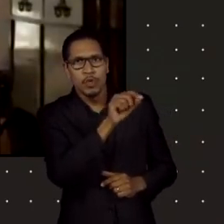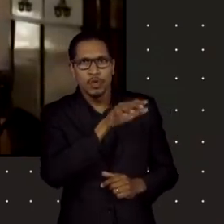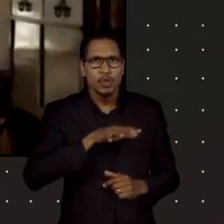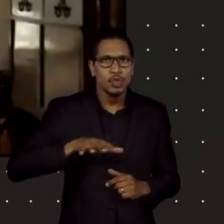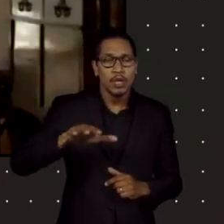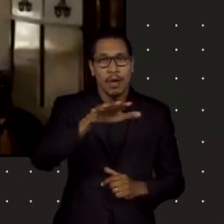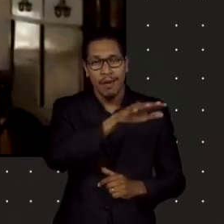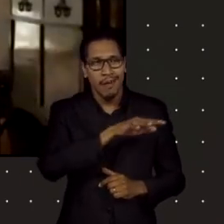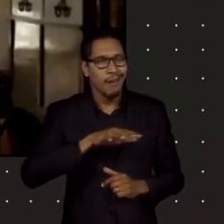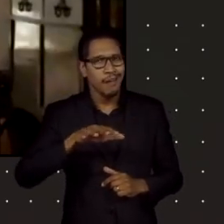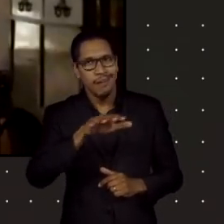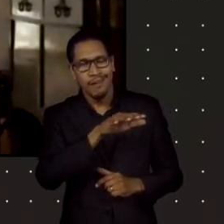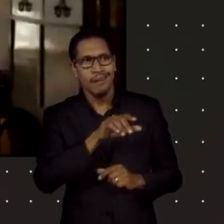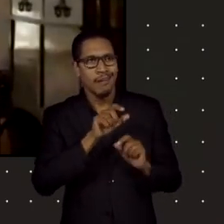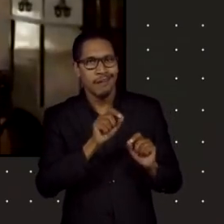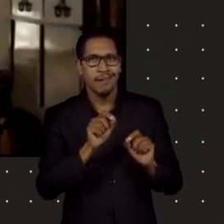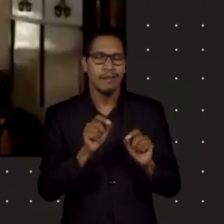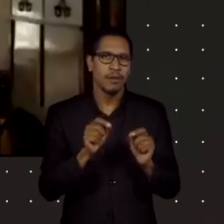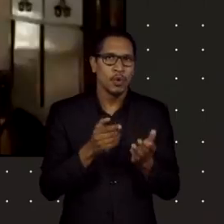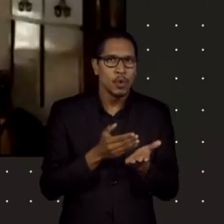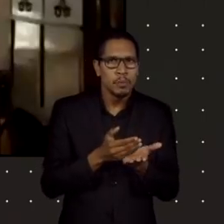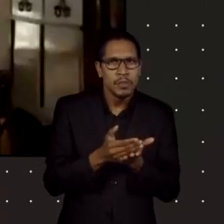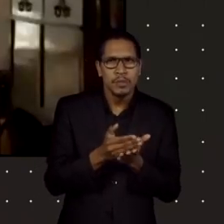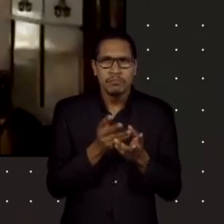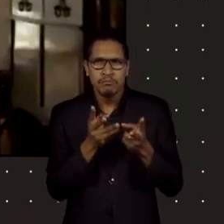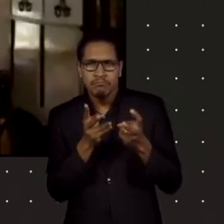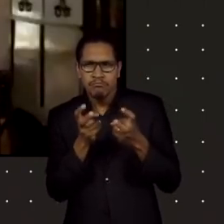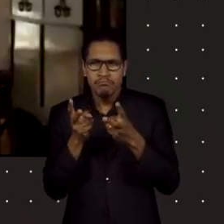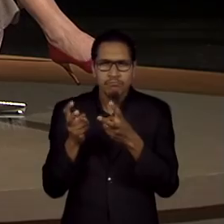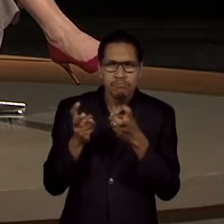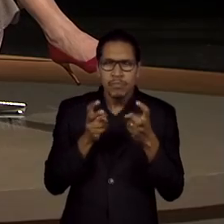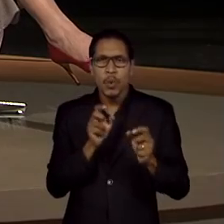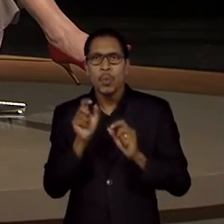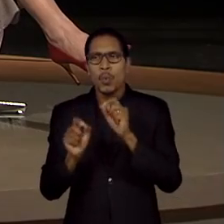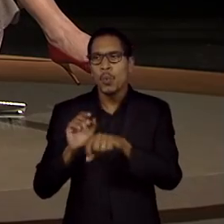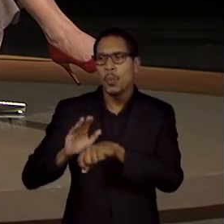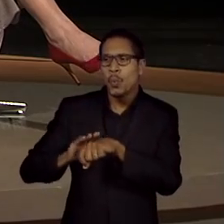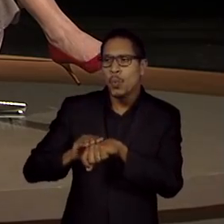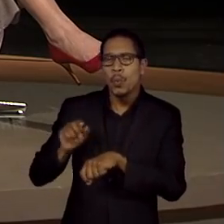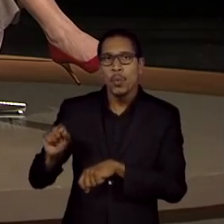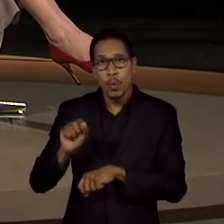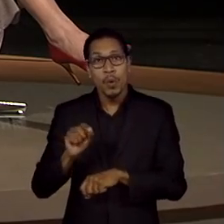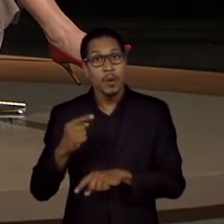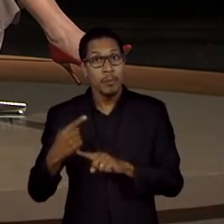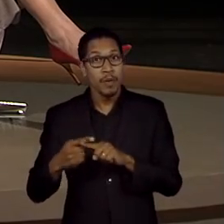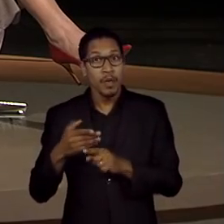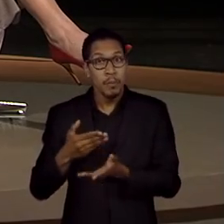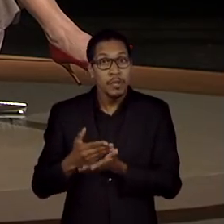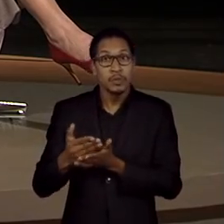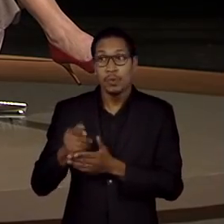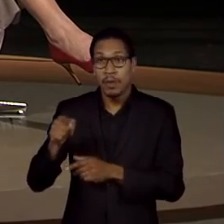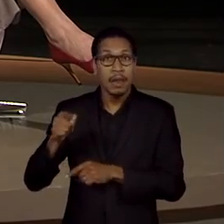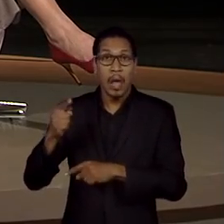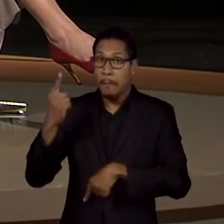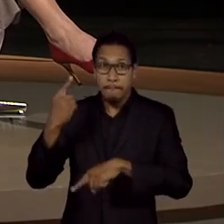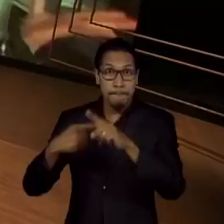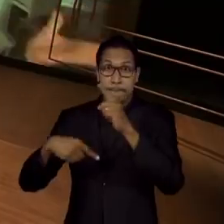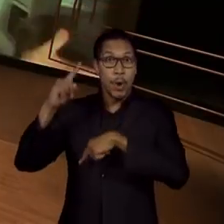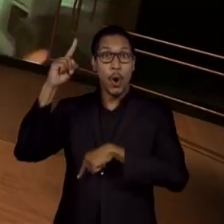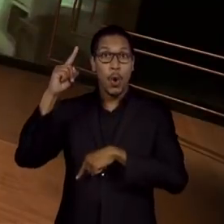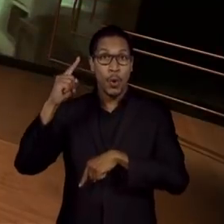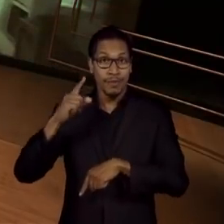mídia passou a patrulhar muito aquilo que nós fazíamos, porque nós começamos a fazer muito sucesso, a tomar conta do